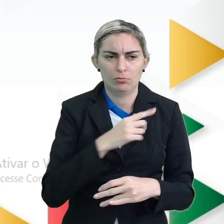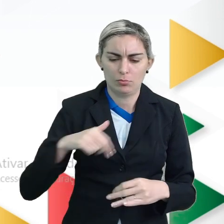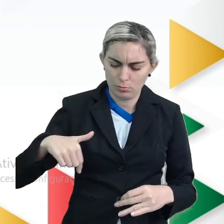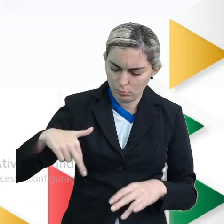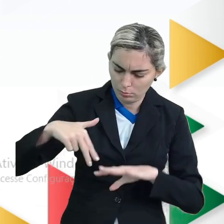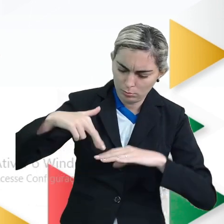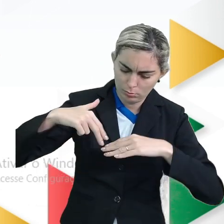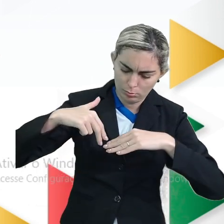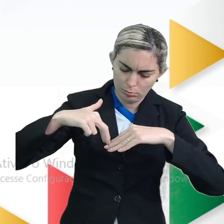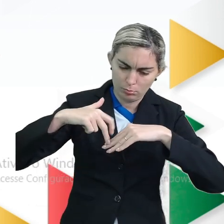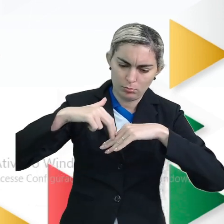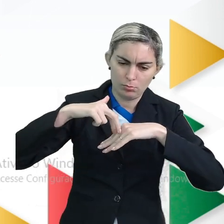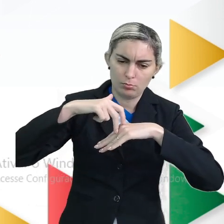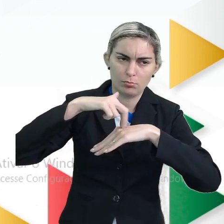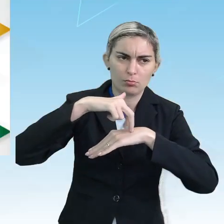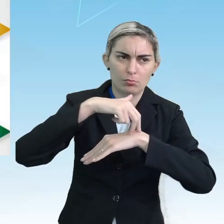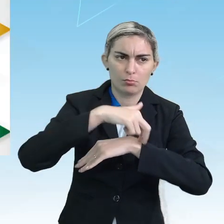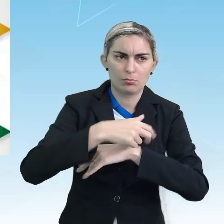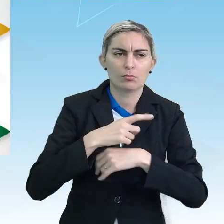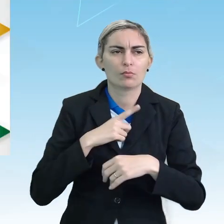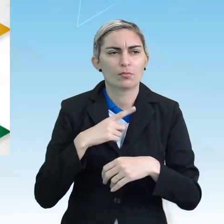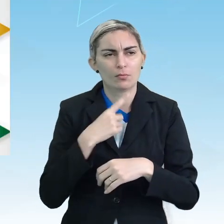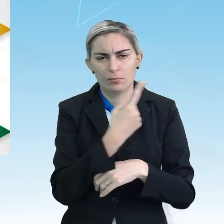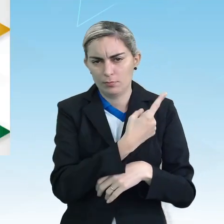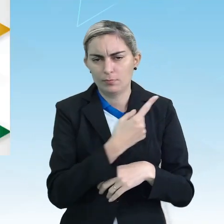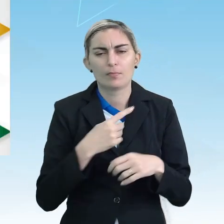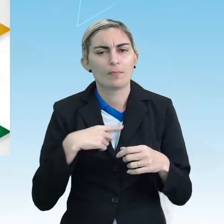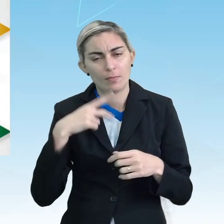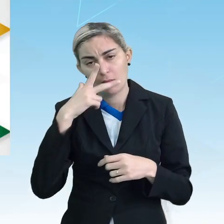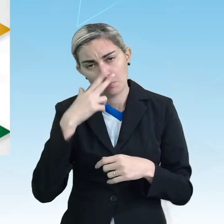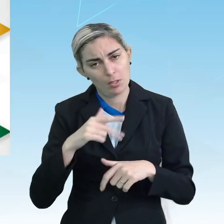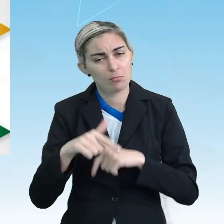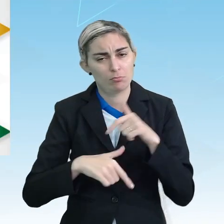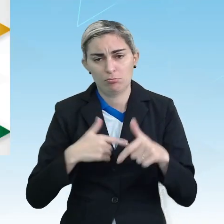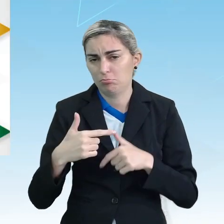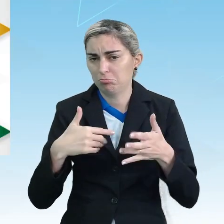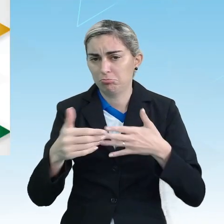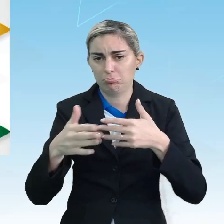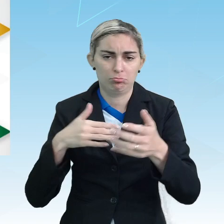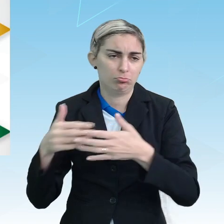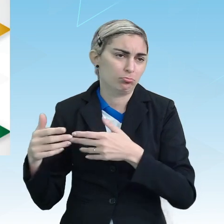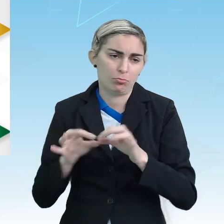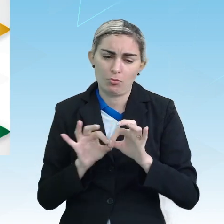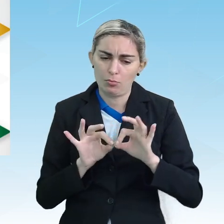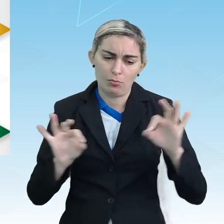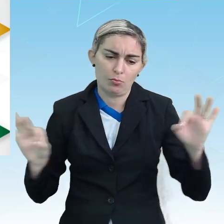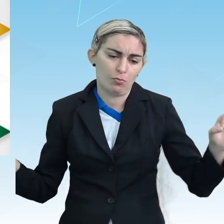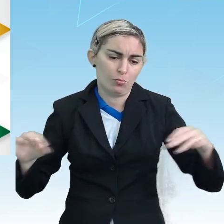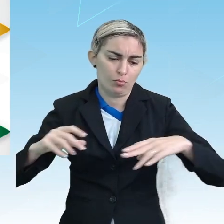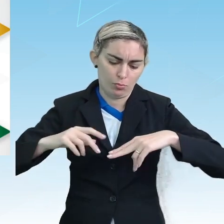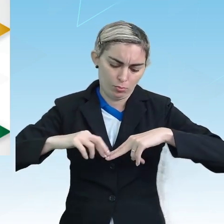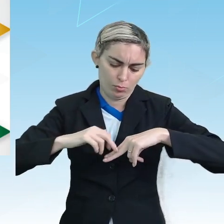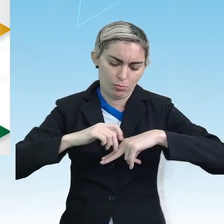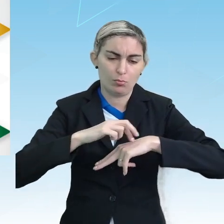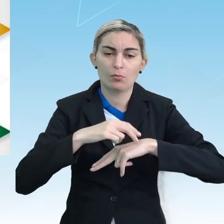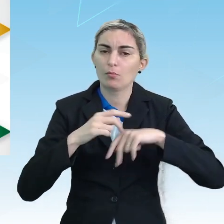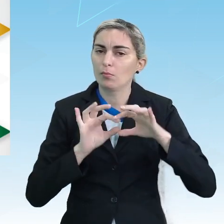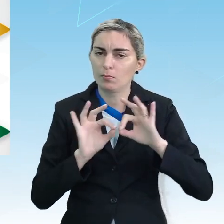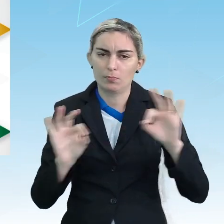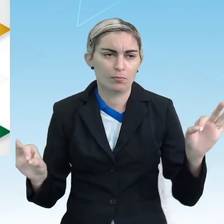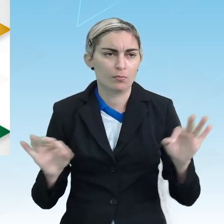rampa, na realidade, ele vai ser o mesmo, independente do comprimento da rampa. E aí a gente tem